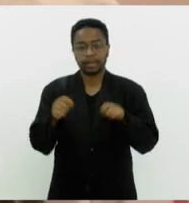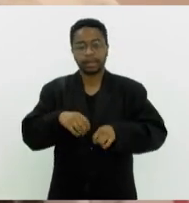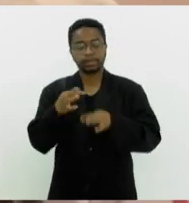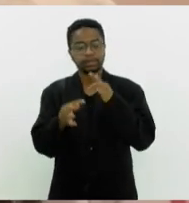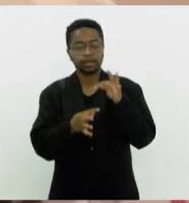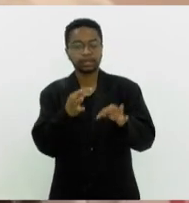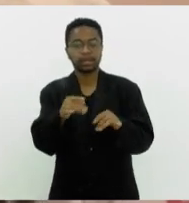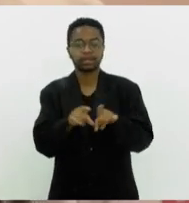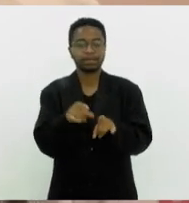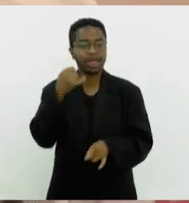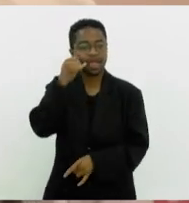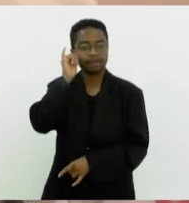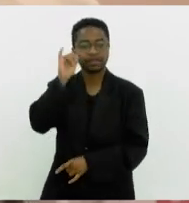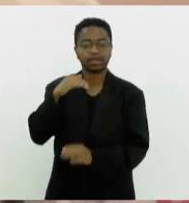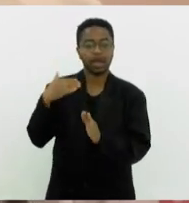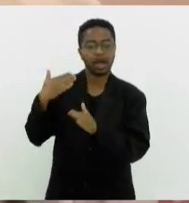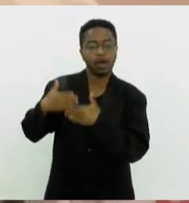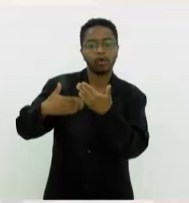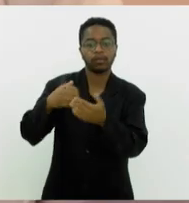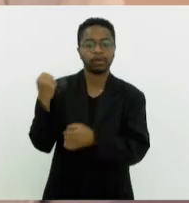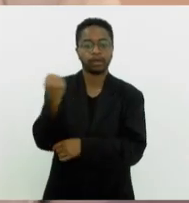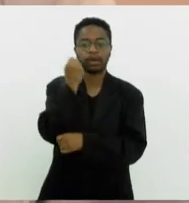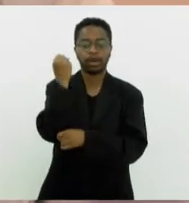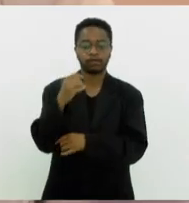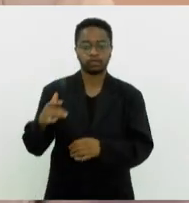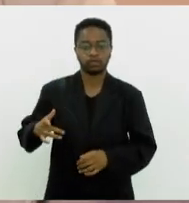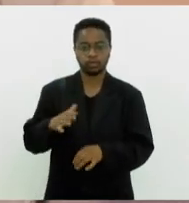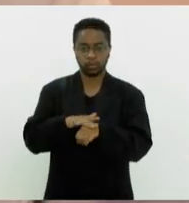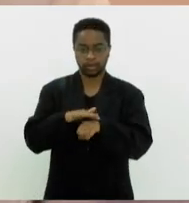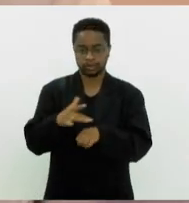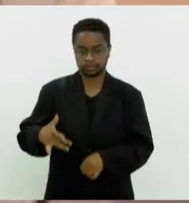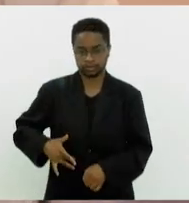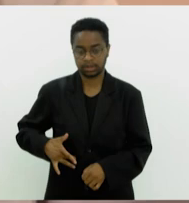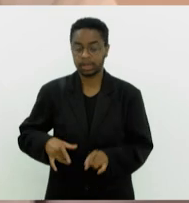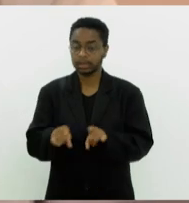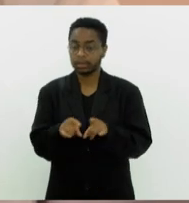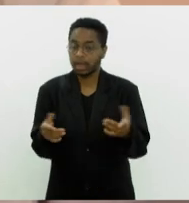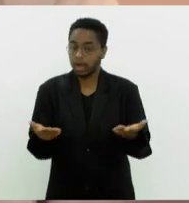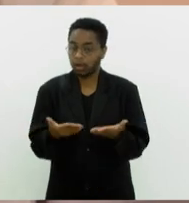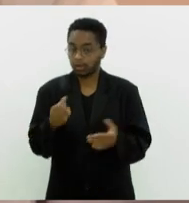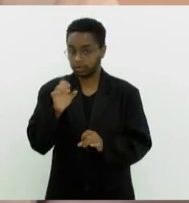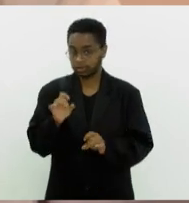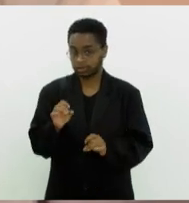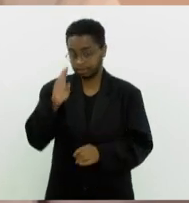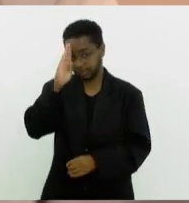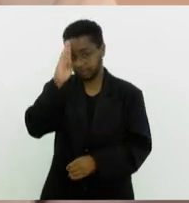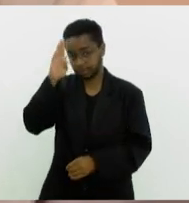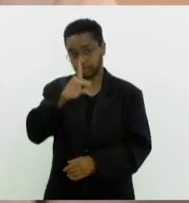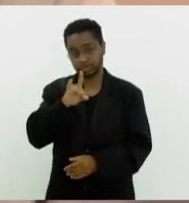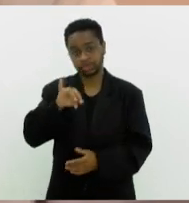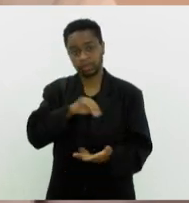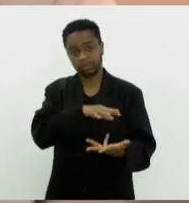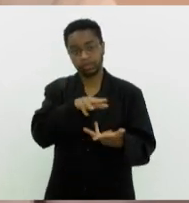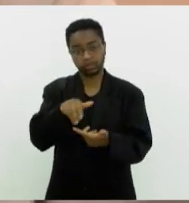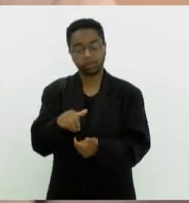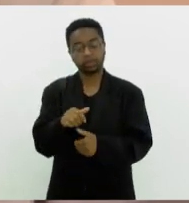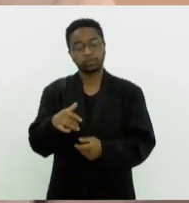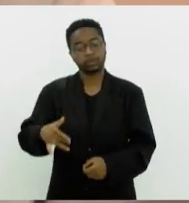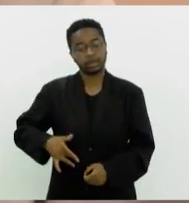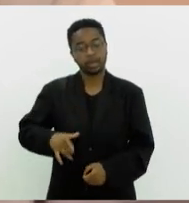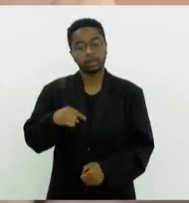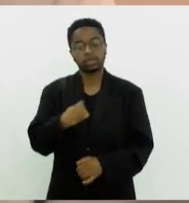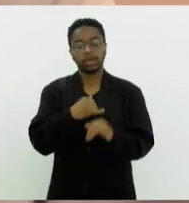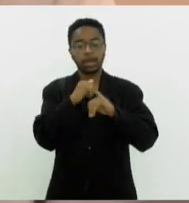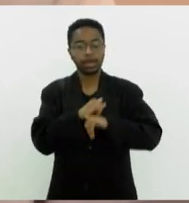e prevenir a evolução da doença renal. E esse ano, em especial, no Dia Mundial do Rim, a gente gera um alerta para um